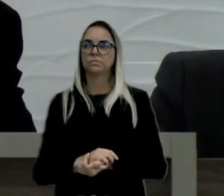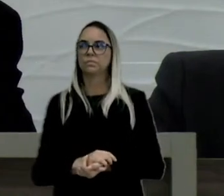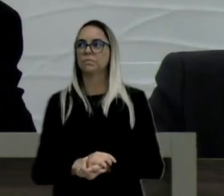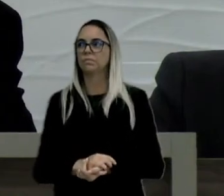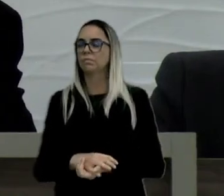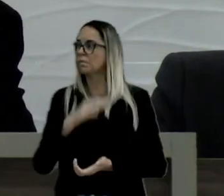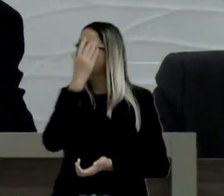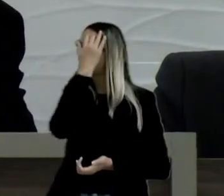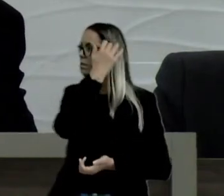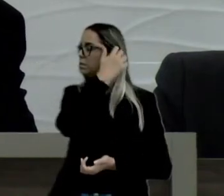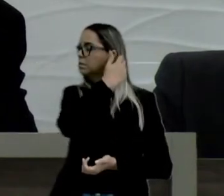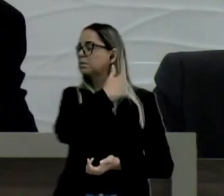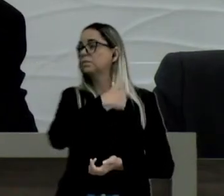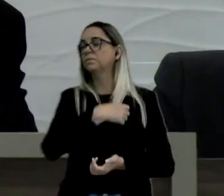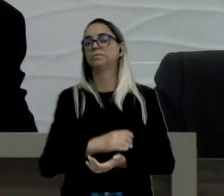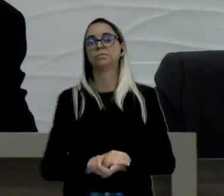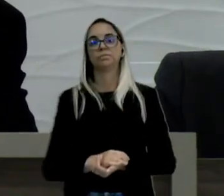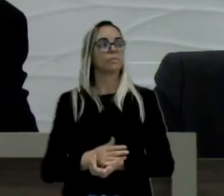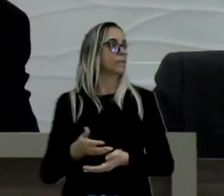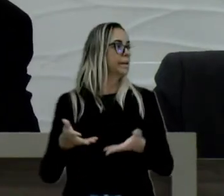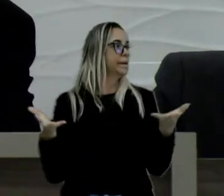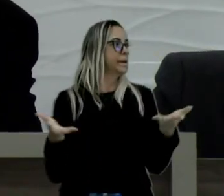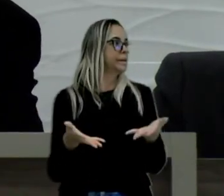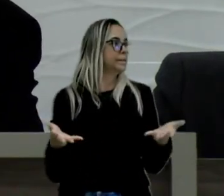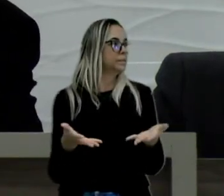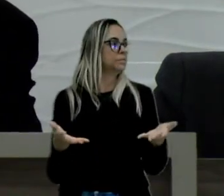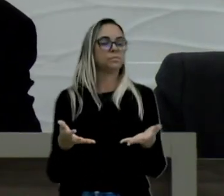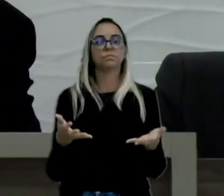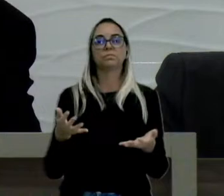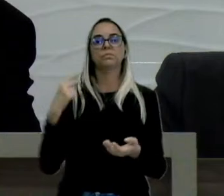discussão discutindo Vereador João